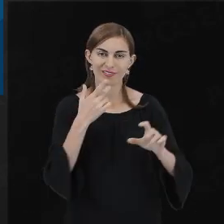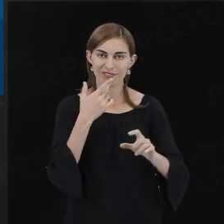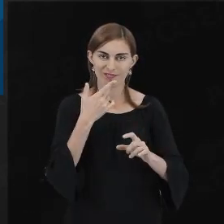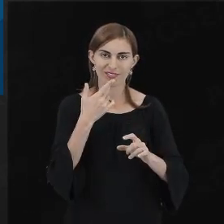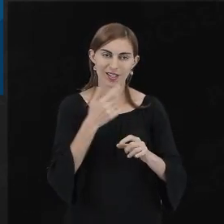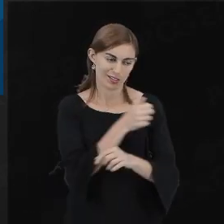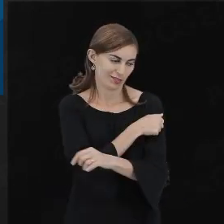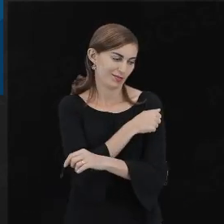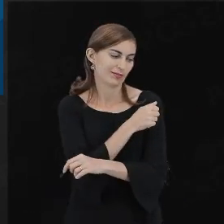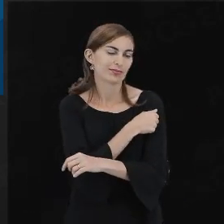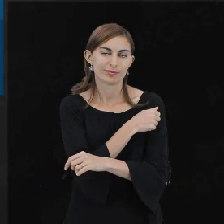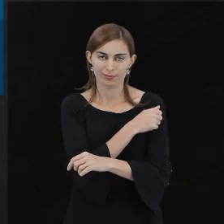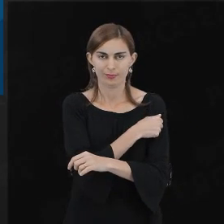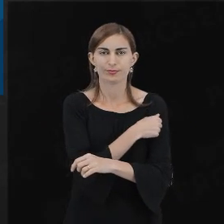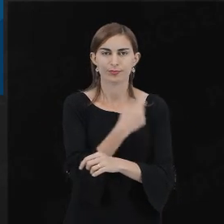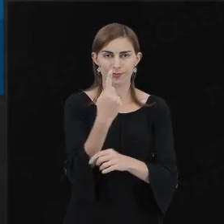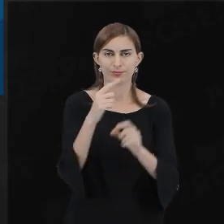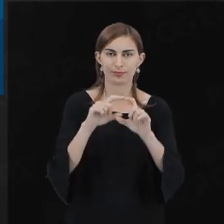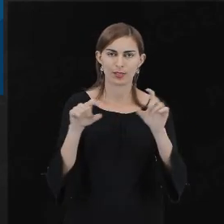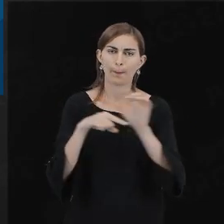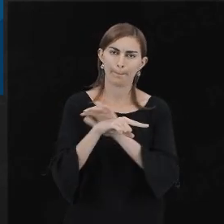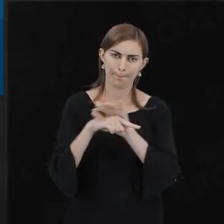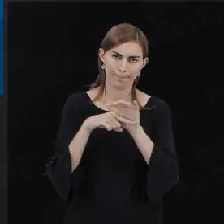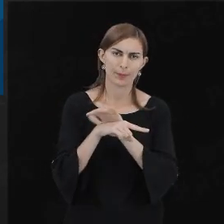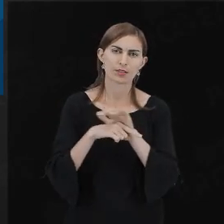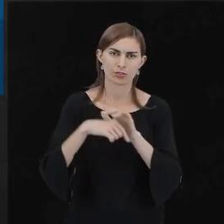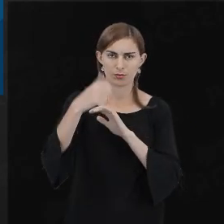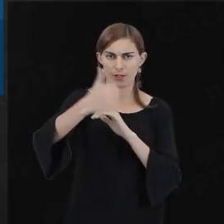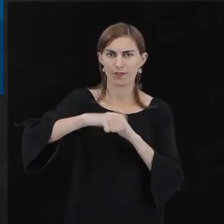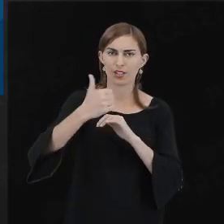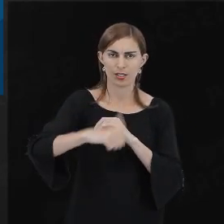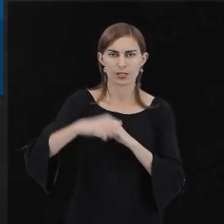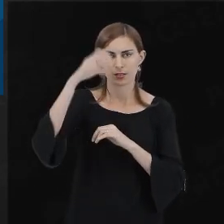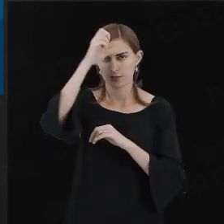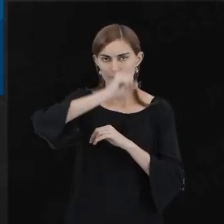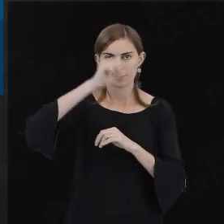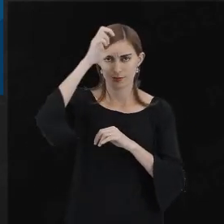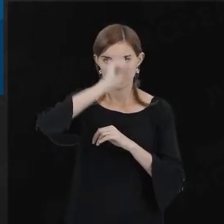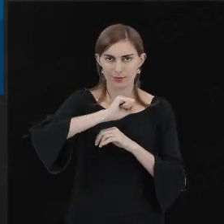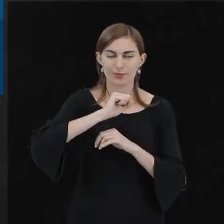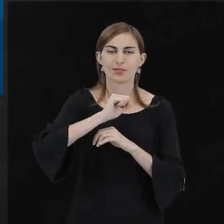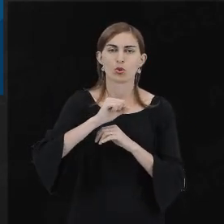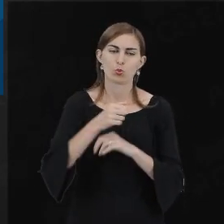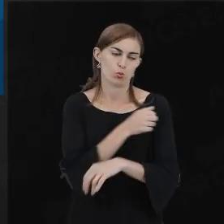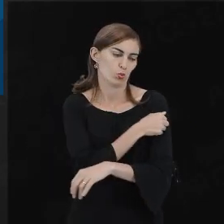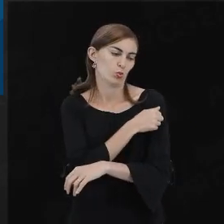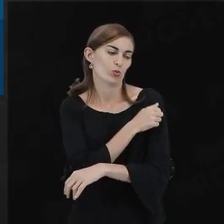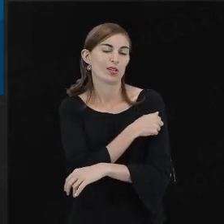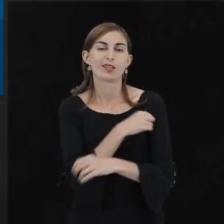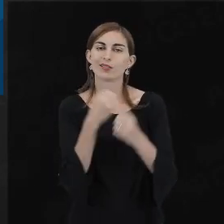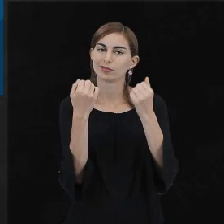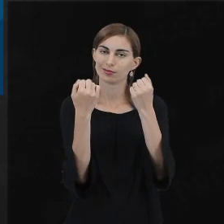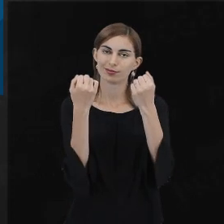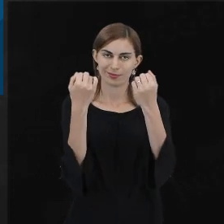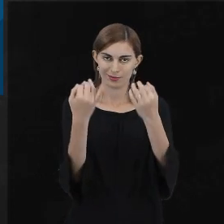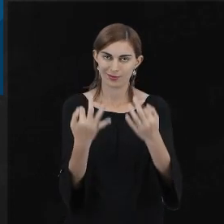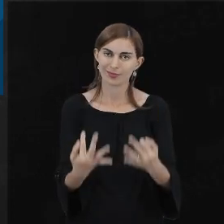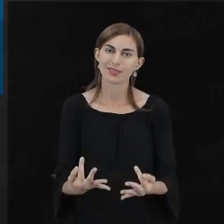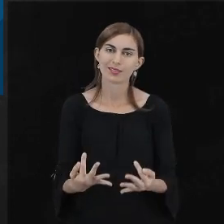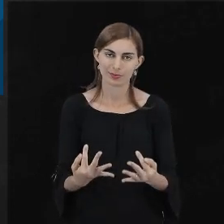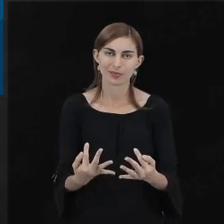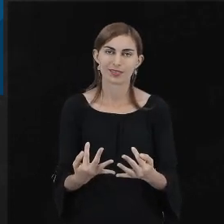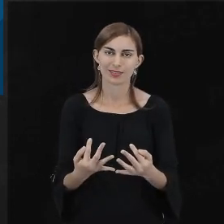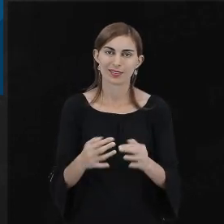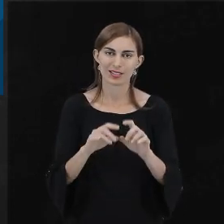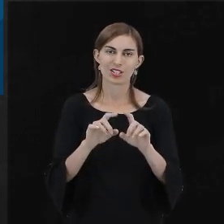estudante, numa pesquisa sobre avaliação da aprendizagem, que o estudante nos diz exatamente o sistema